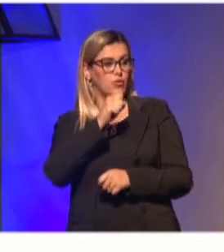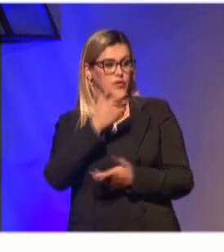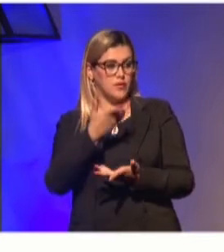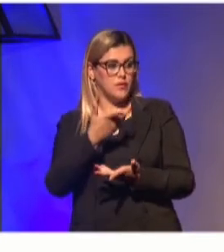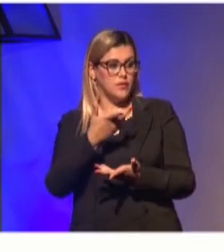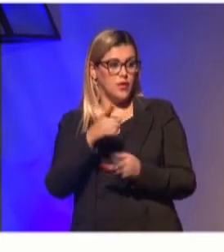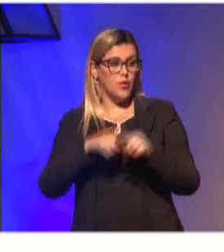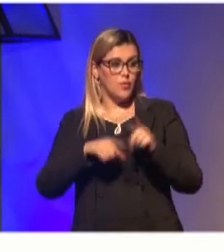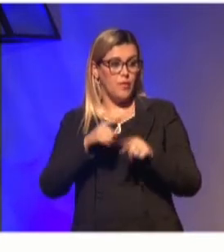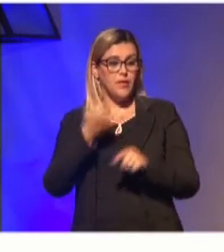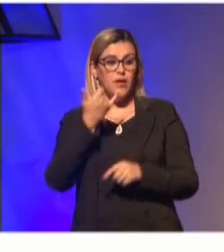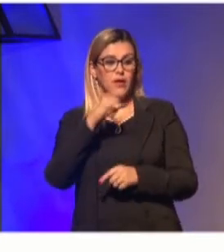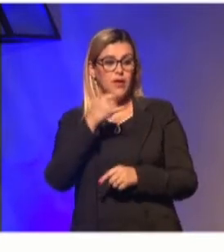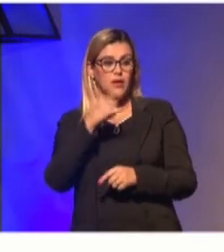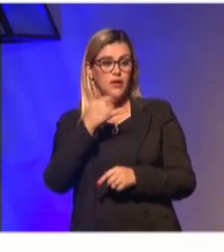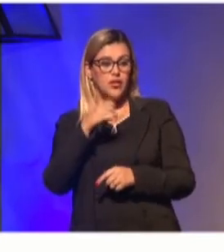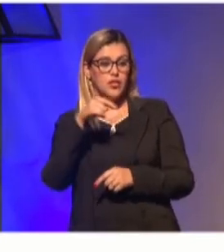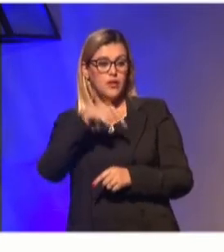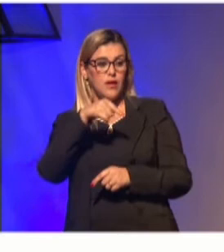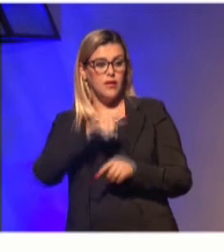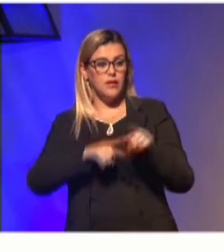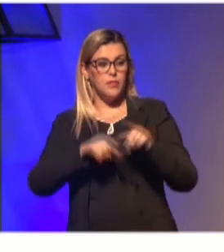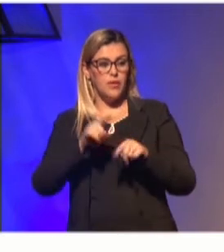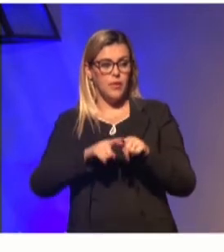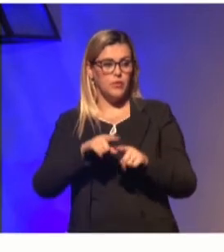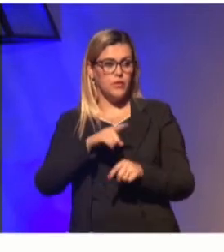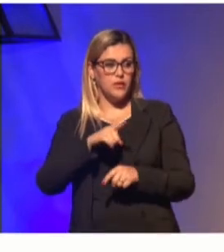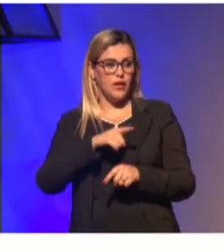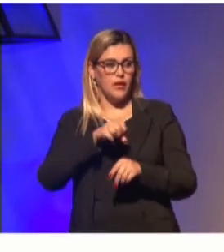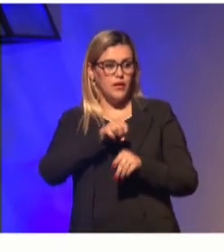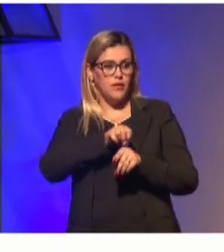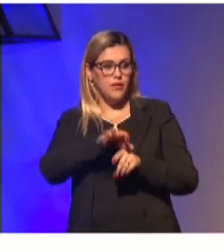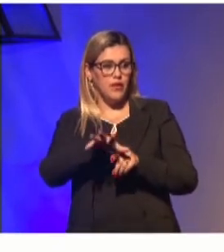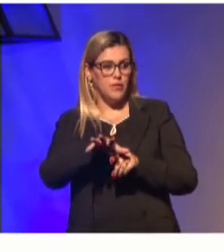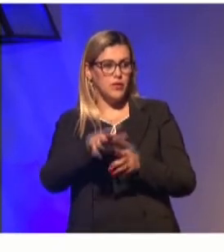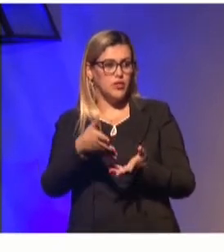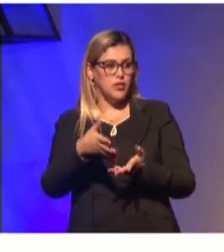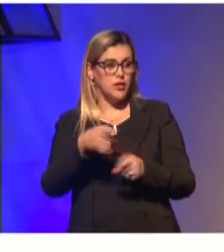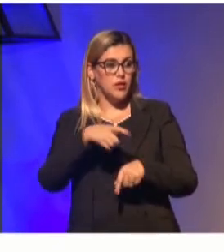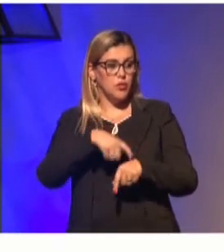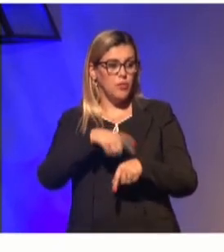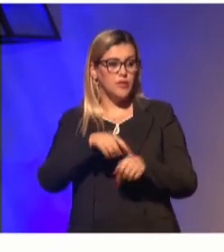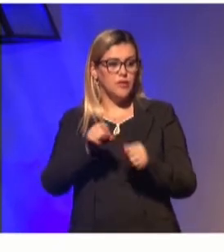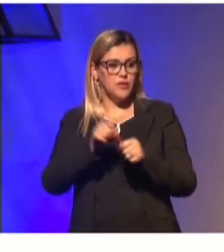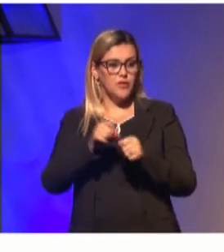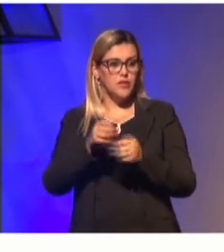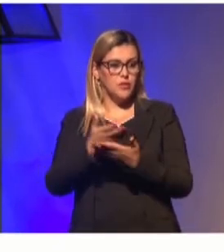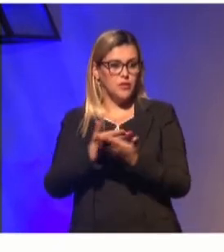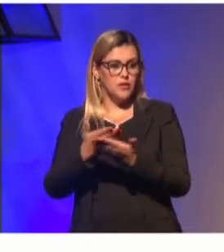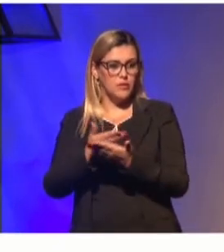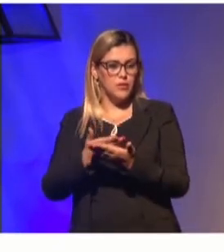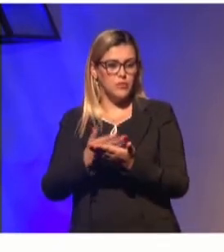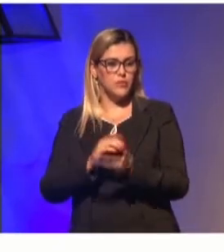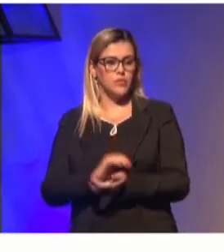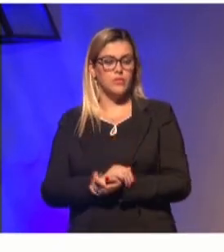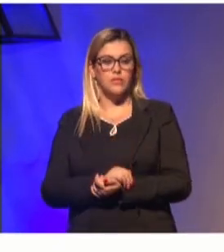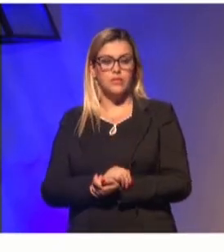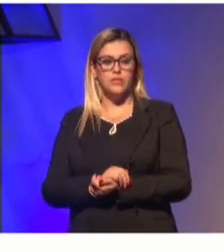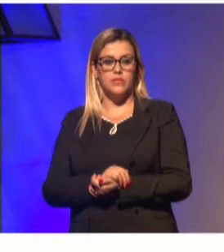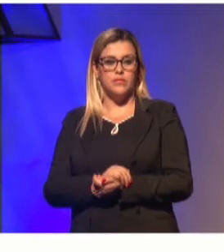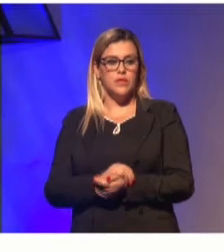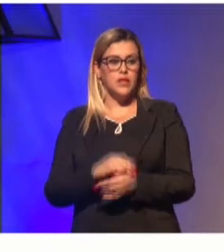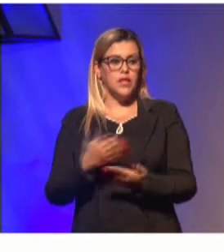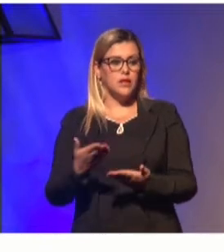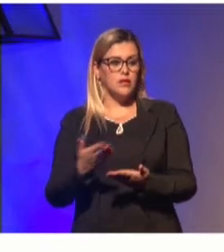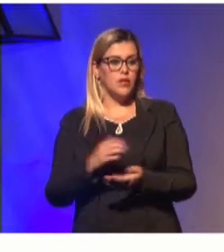equipamento e a energia que o seu equipamento vai emitir lá no momento em que você faz a aplicação. Então,